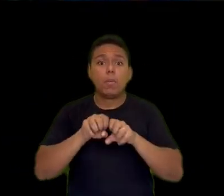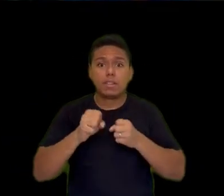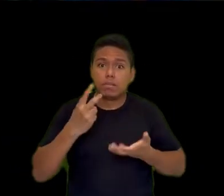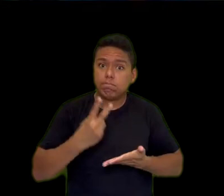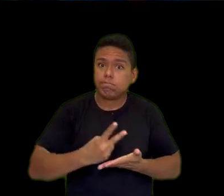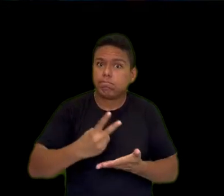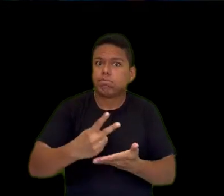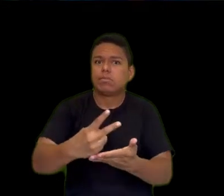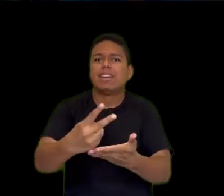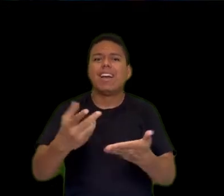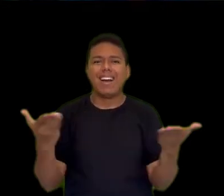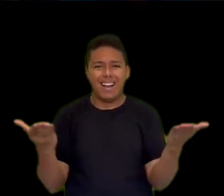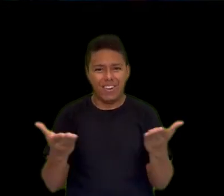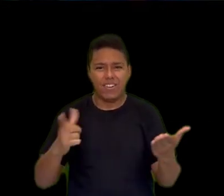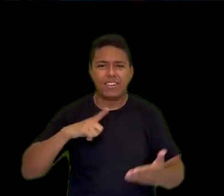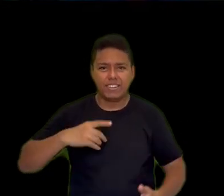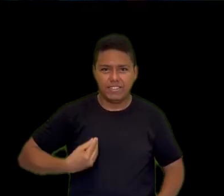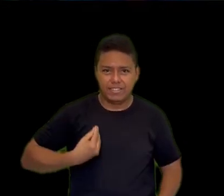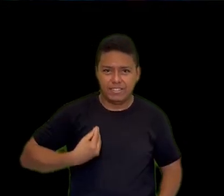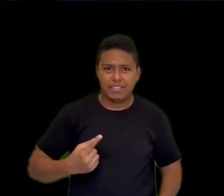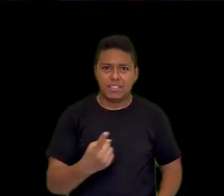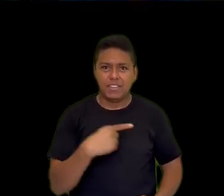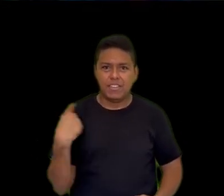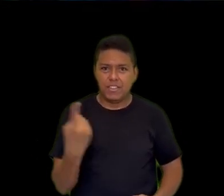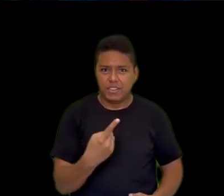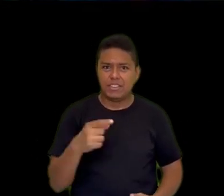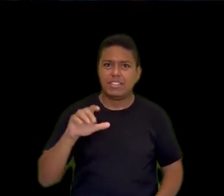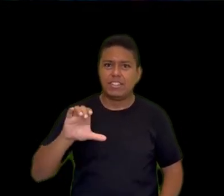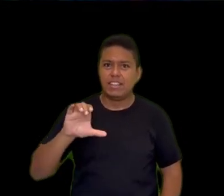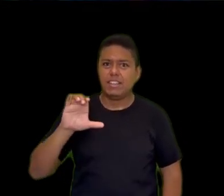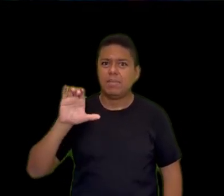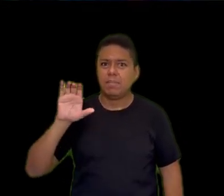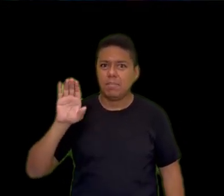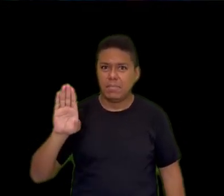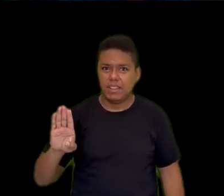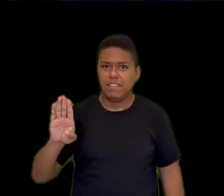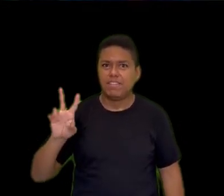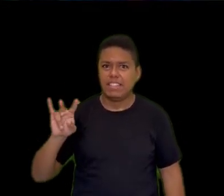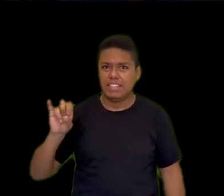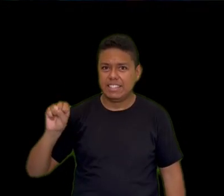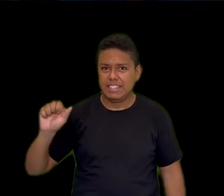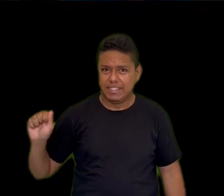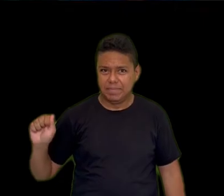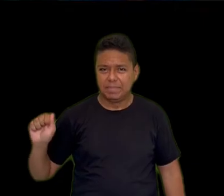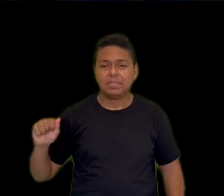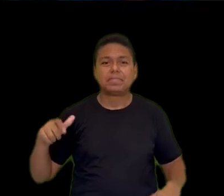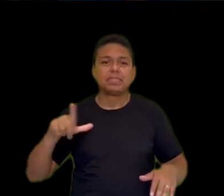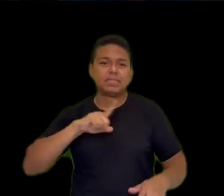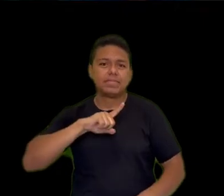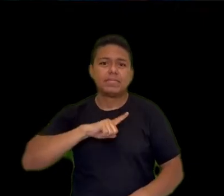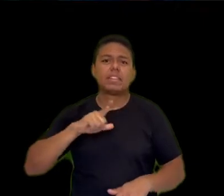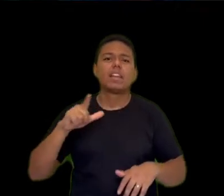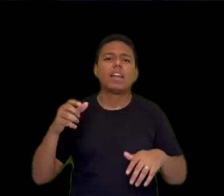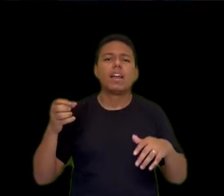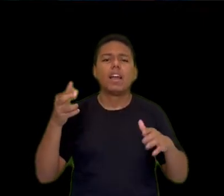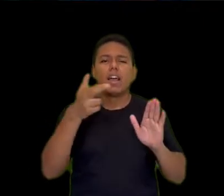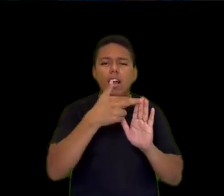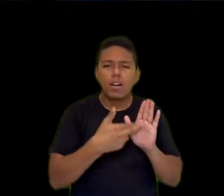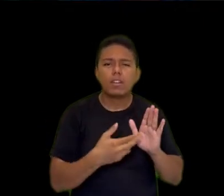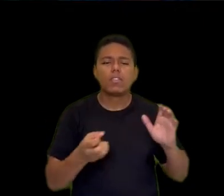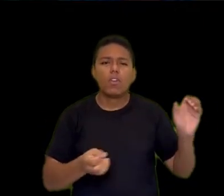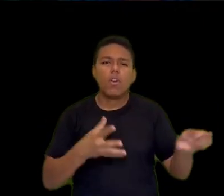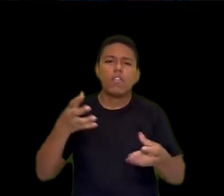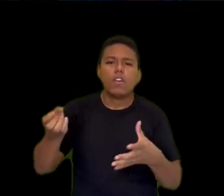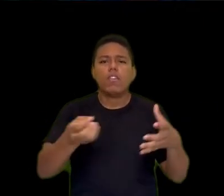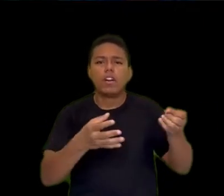CBVisa. Frente às constantes mudanças nas regulamentações e nas tecnologias utilizadas na vigilância, e ela tem um